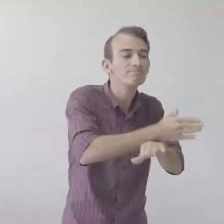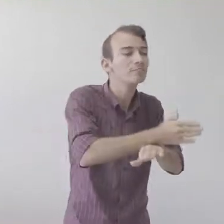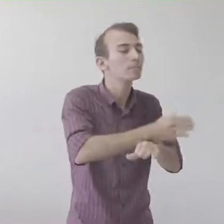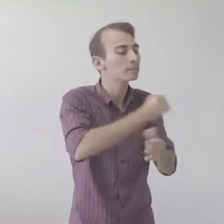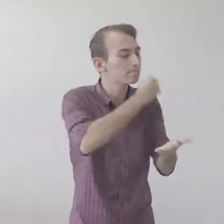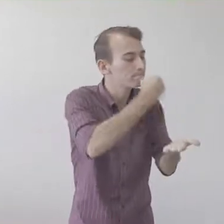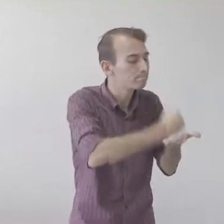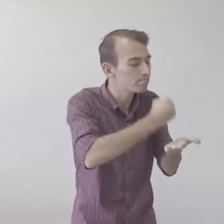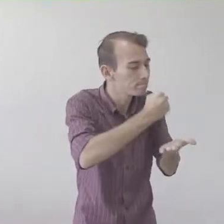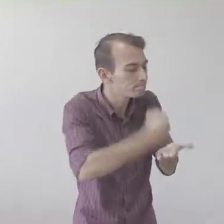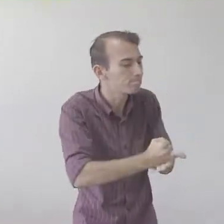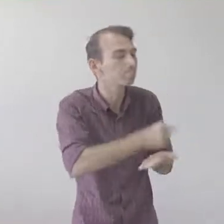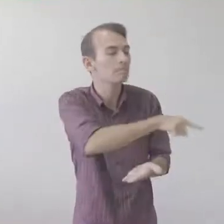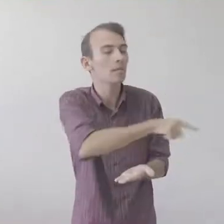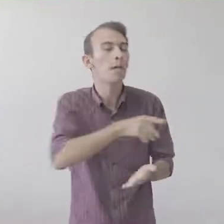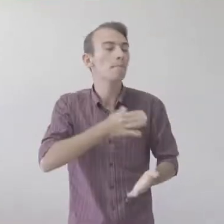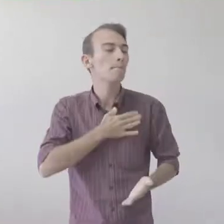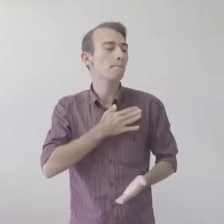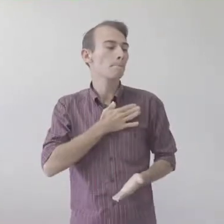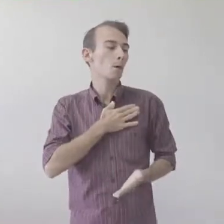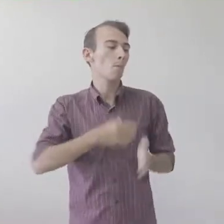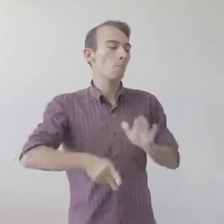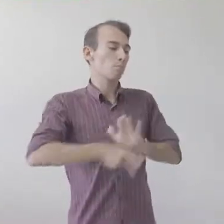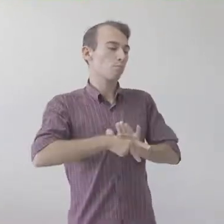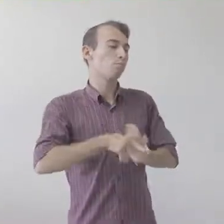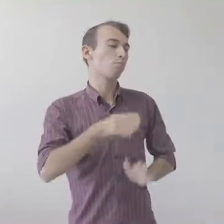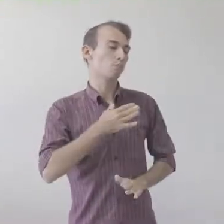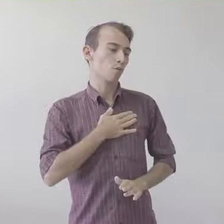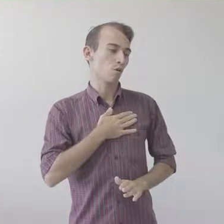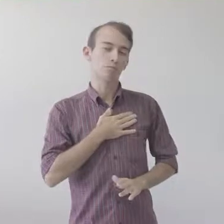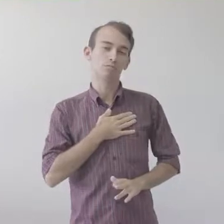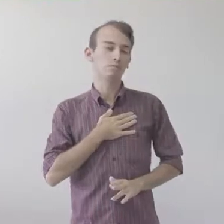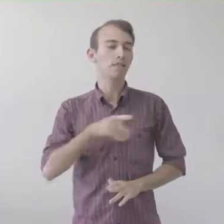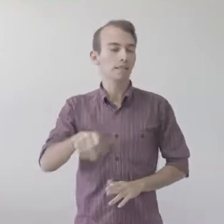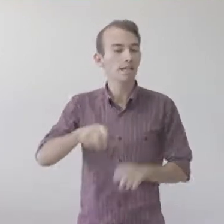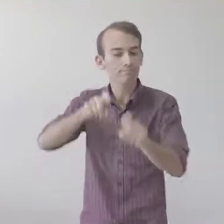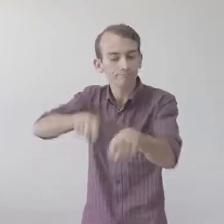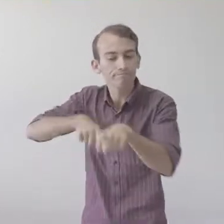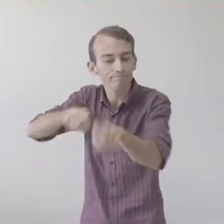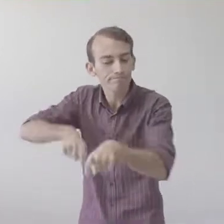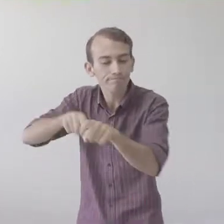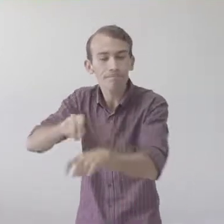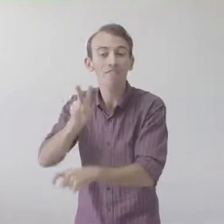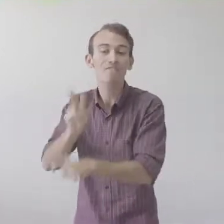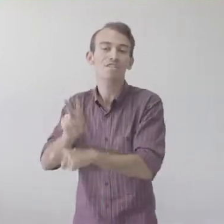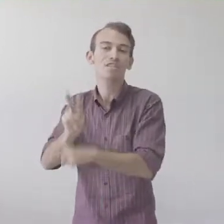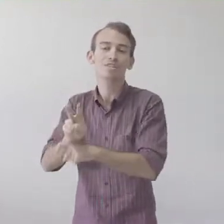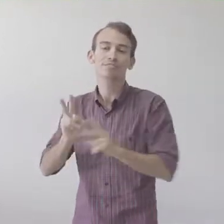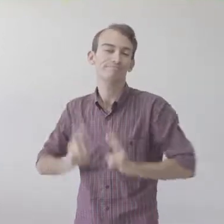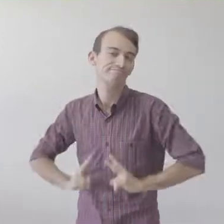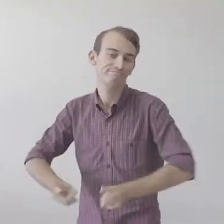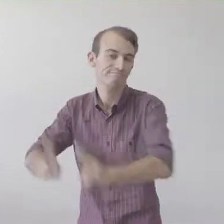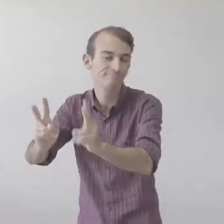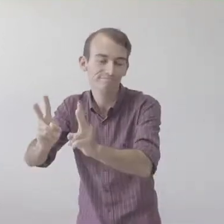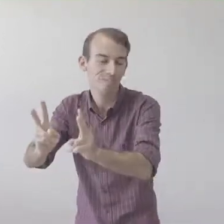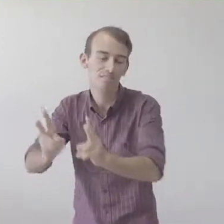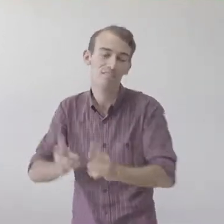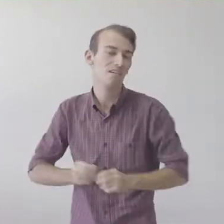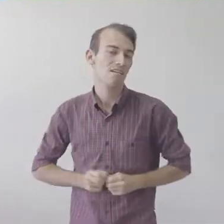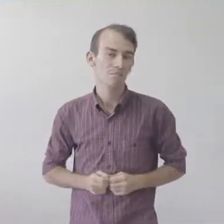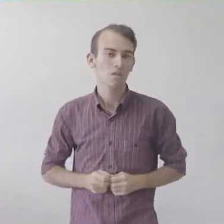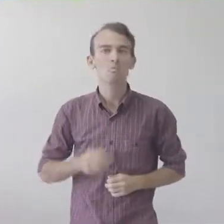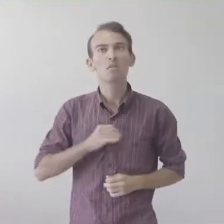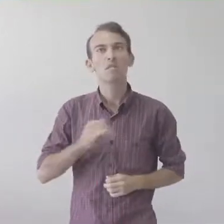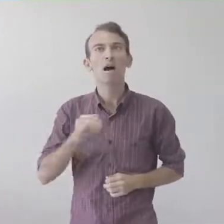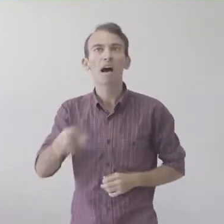perpétua ou seja sempre será uma área preservada a isso não me traz é é